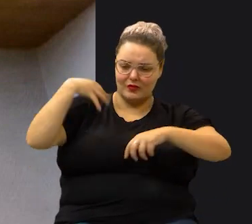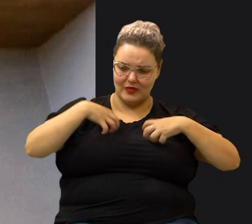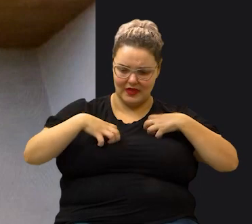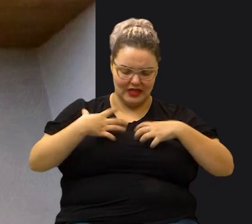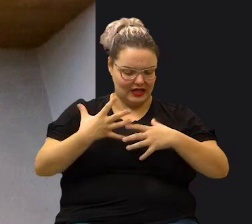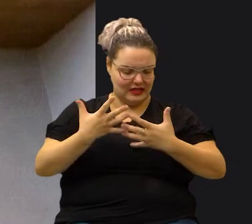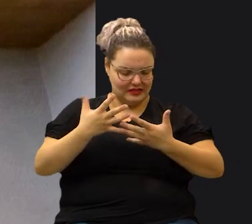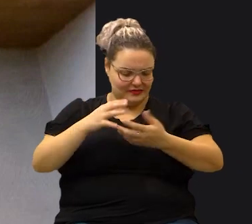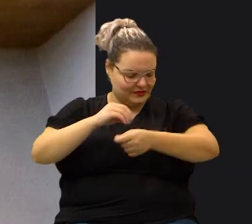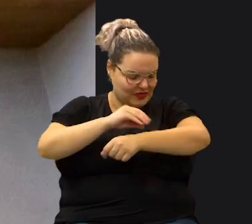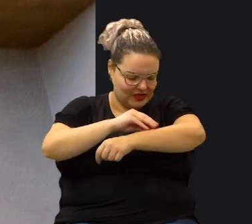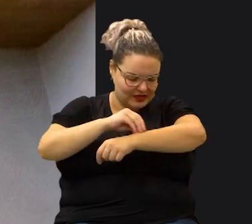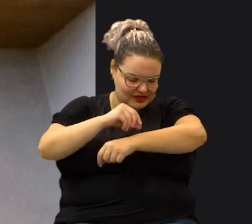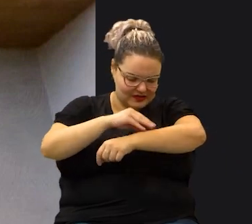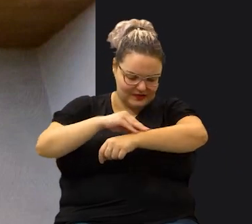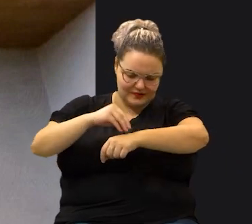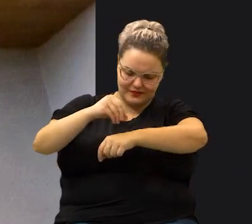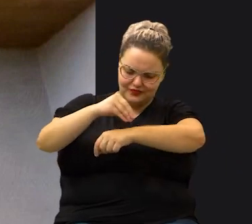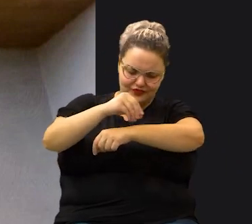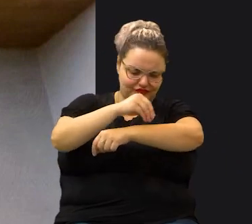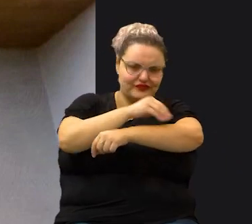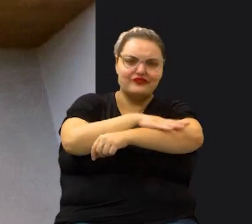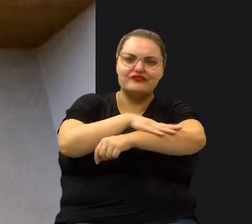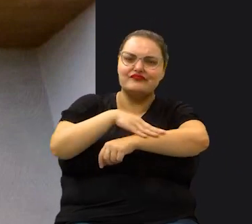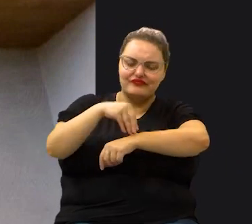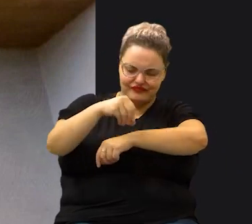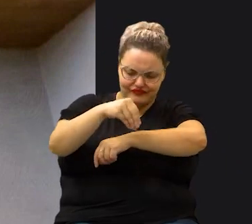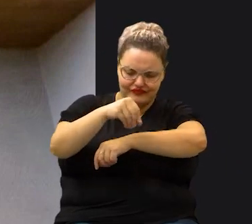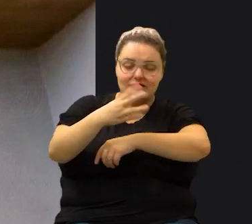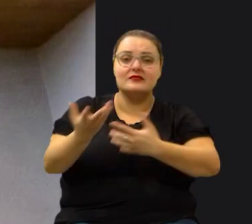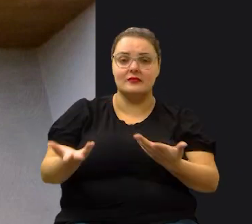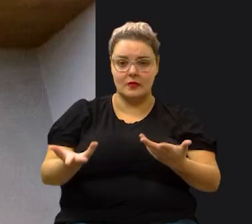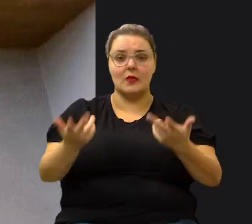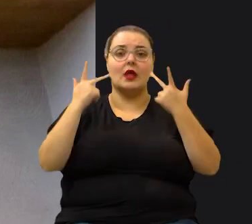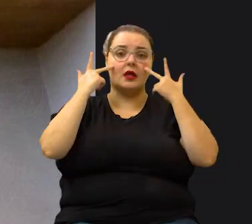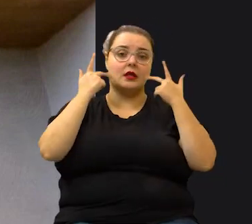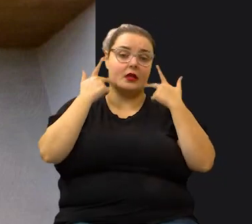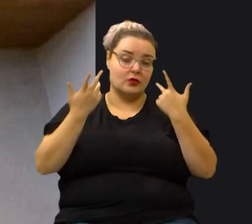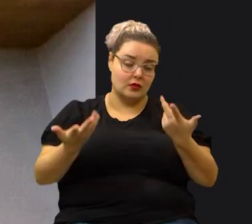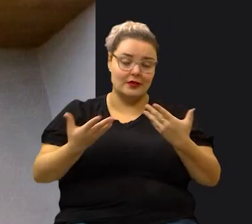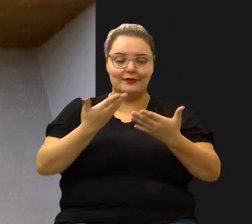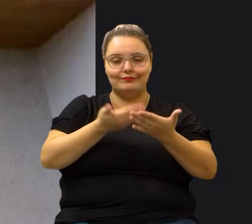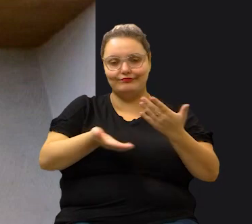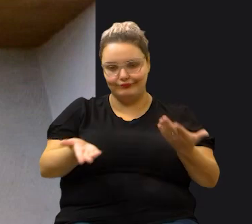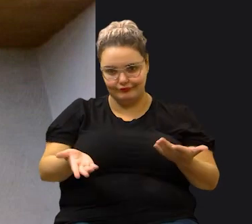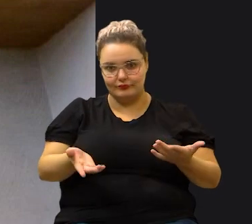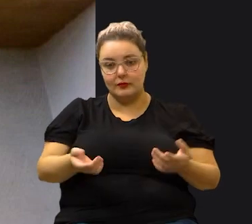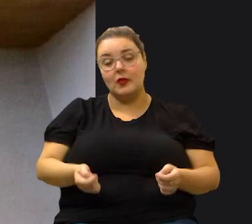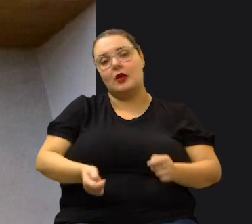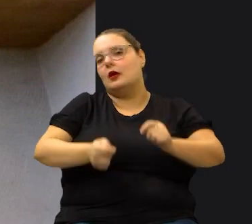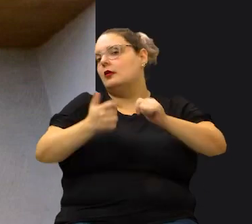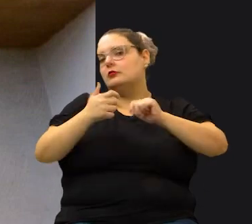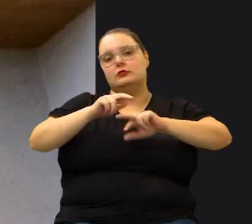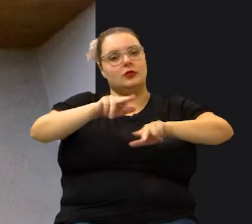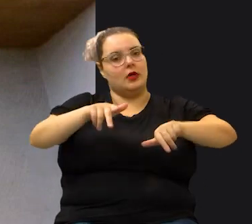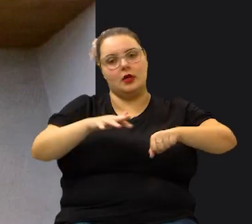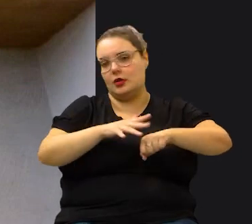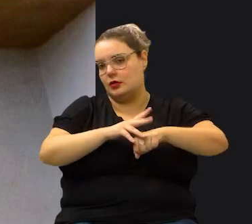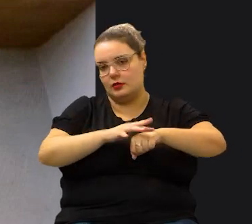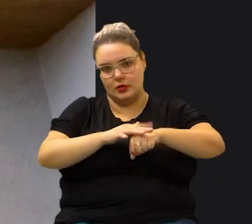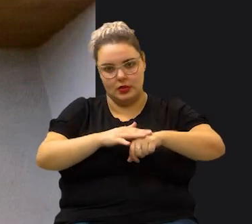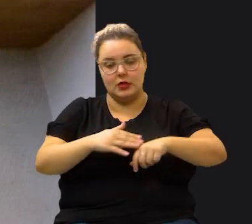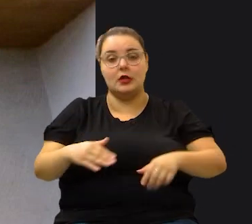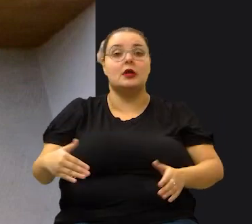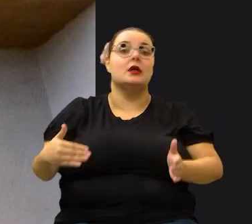pele já está até um pouquinho descamativa logo depois por causa de tirar essa hidratação natural. E isso favorece várias